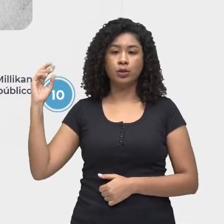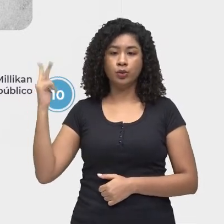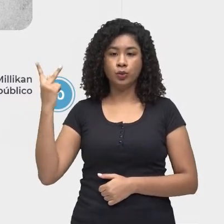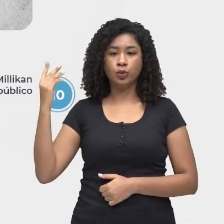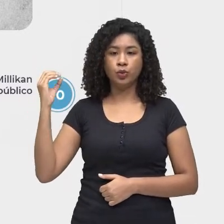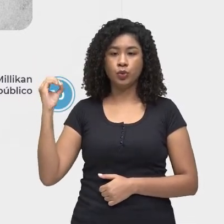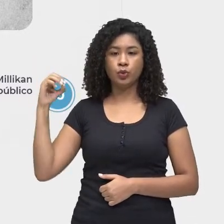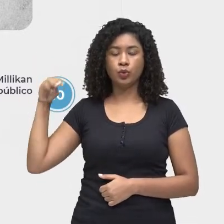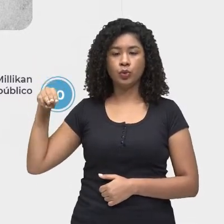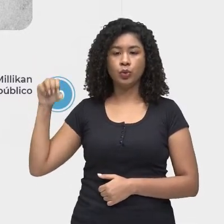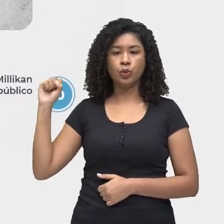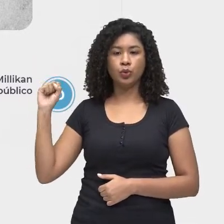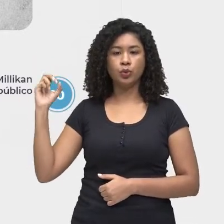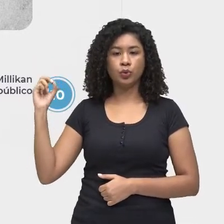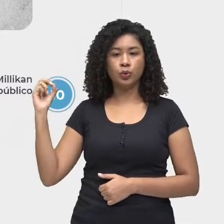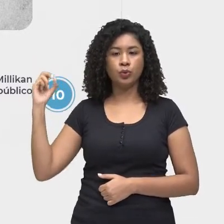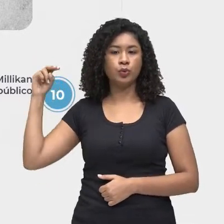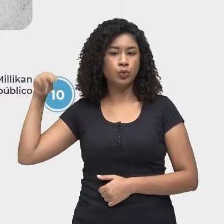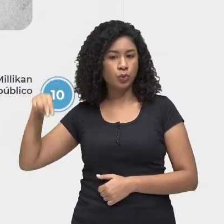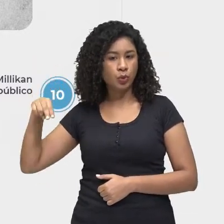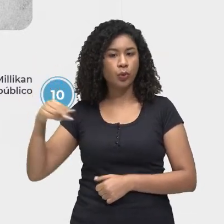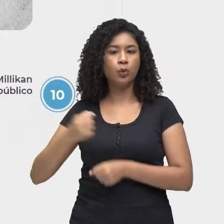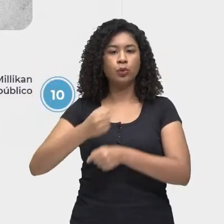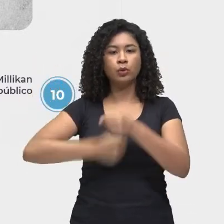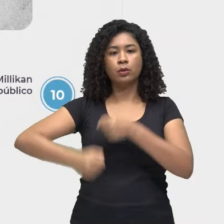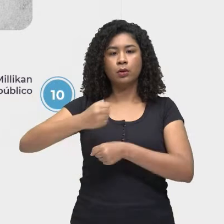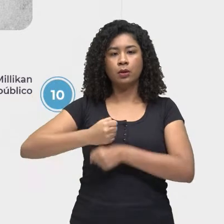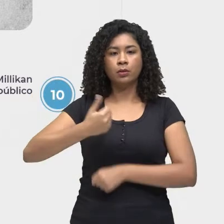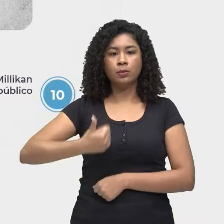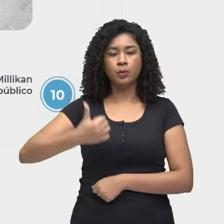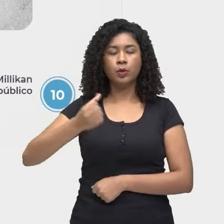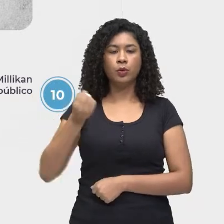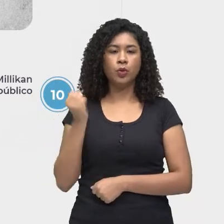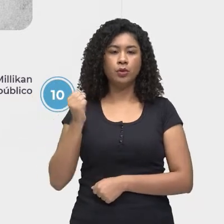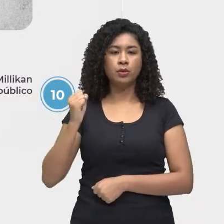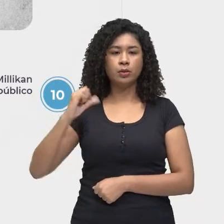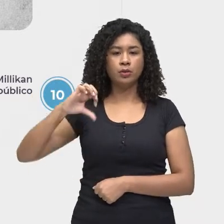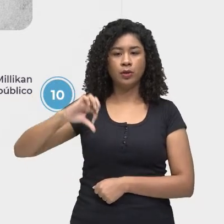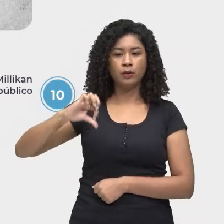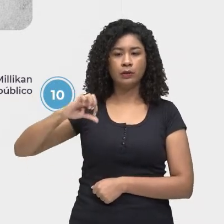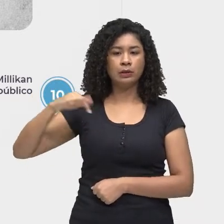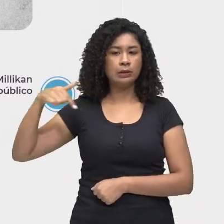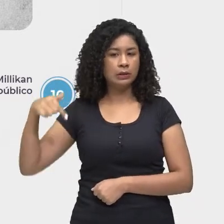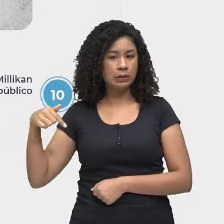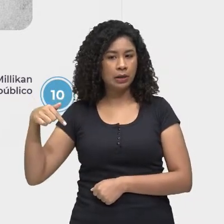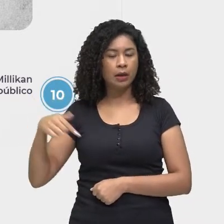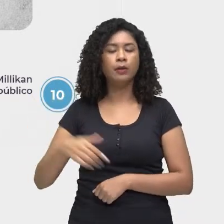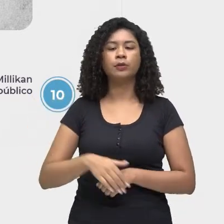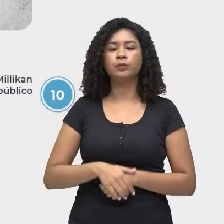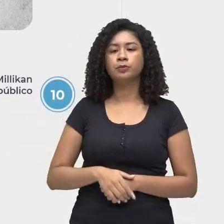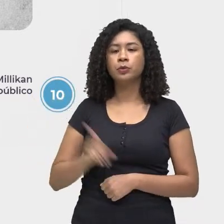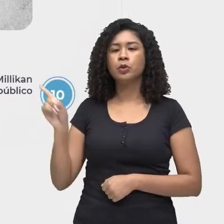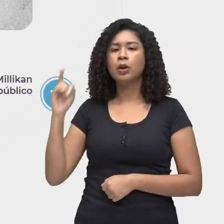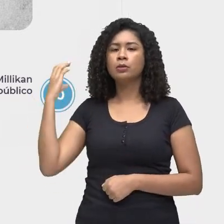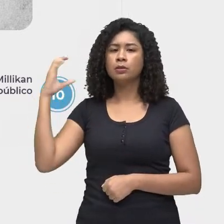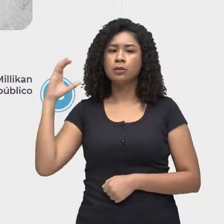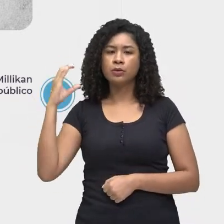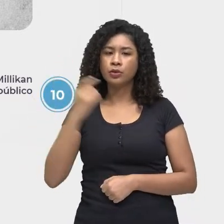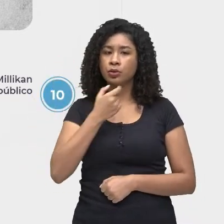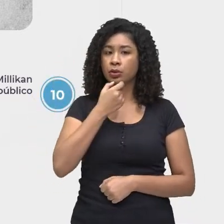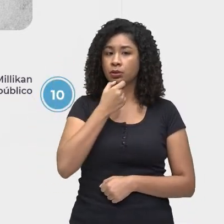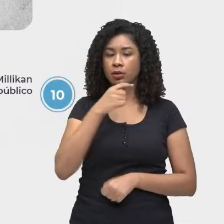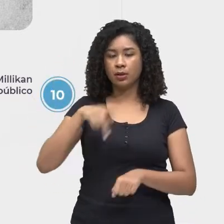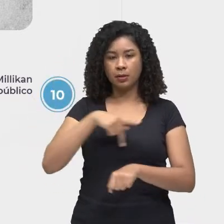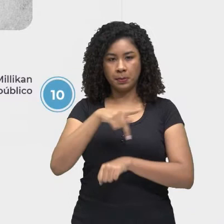Thomson. Em 1897, o cientista inglês Joseph John Thomson comprovou a existência